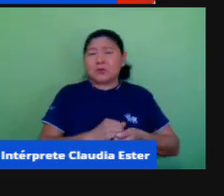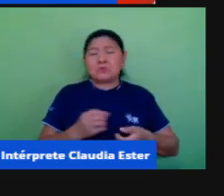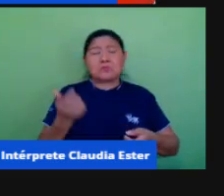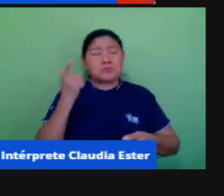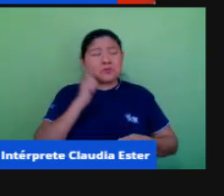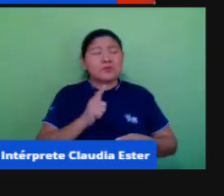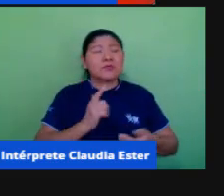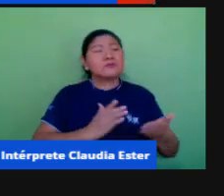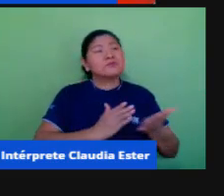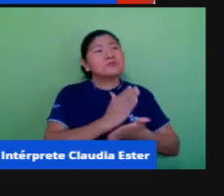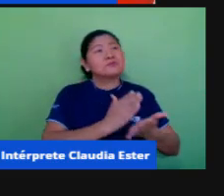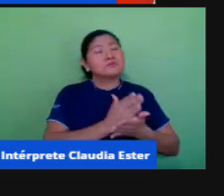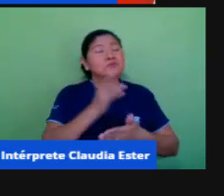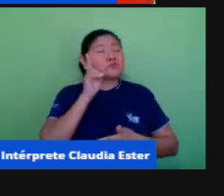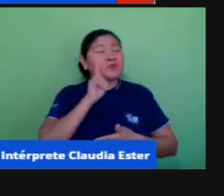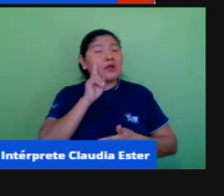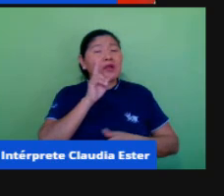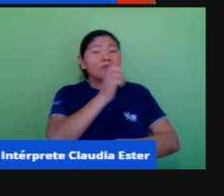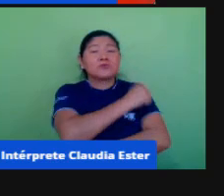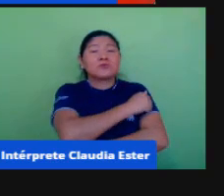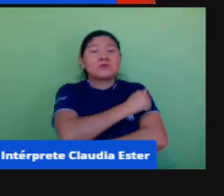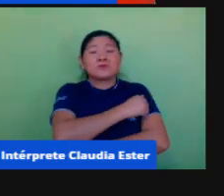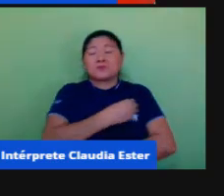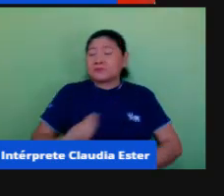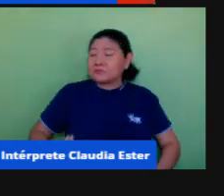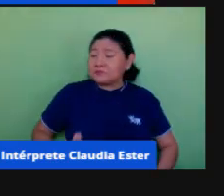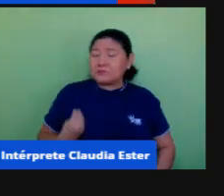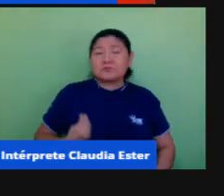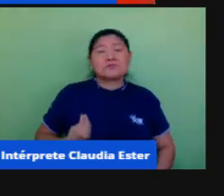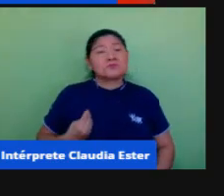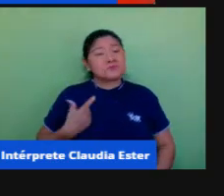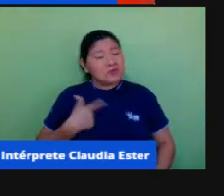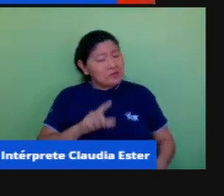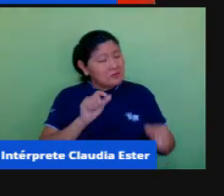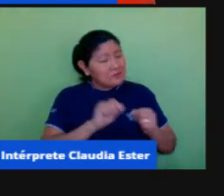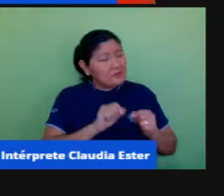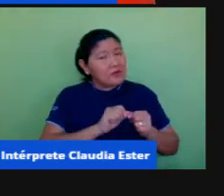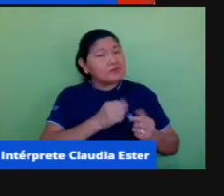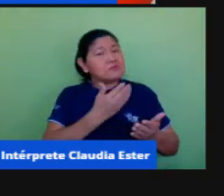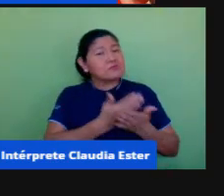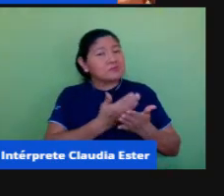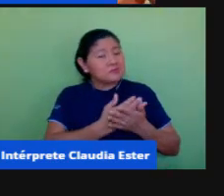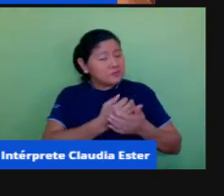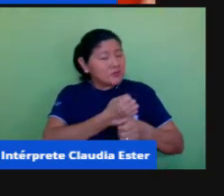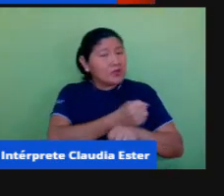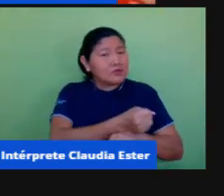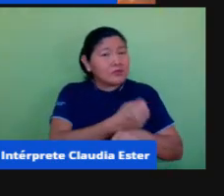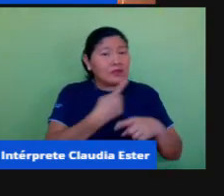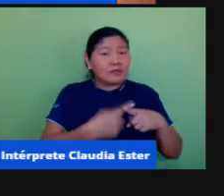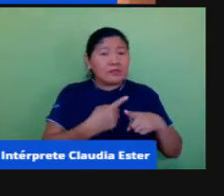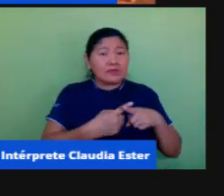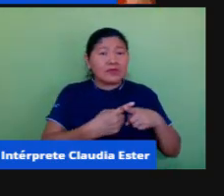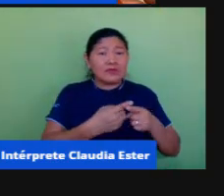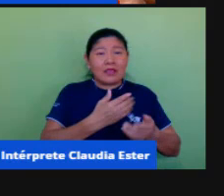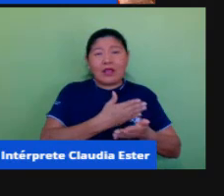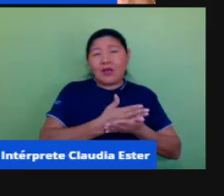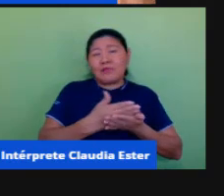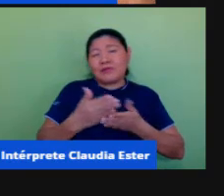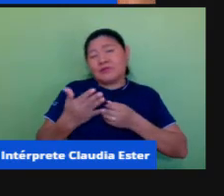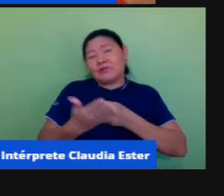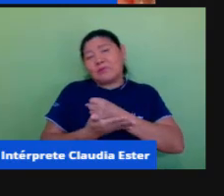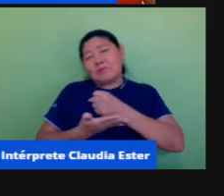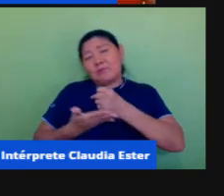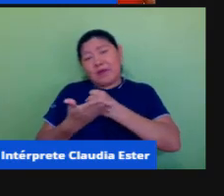Os professores falam que os alunos são participativos, trabalham, entram na plataforma, porque foram ensinados desde a educação